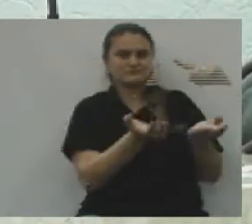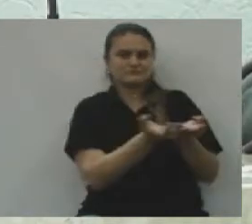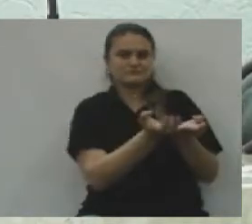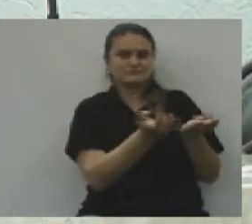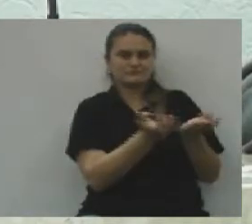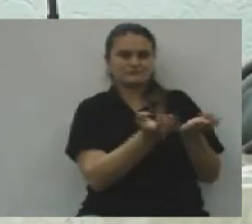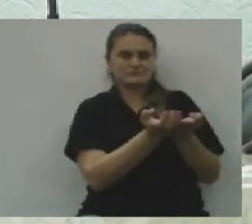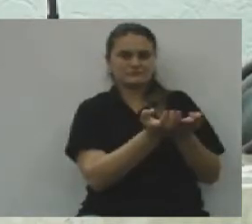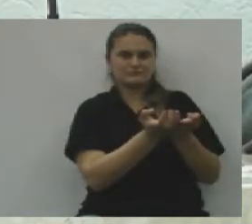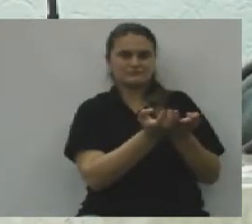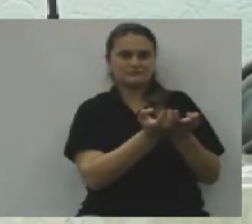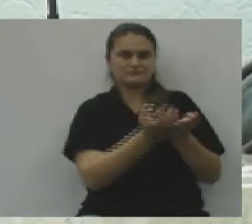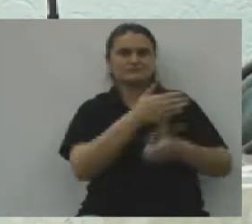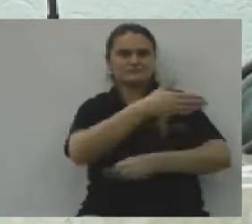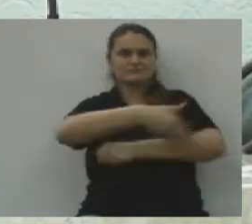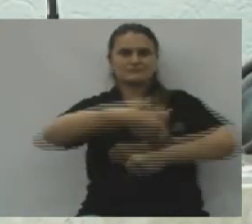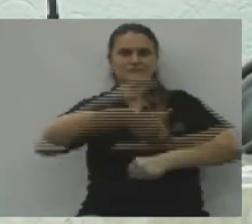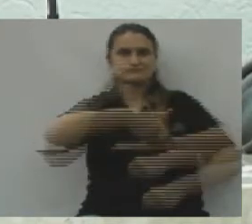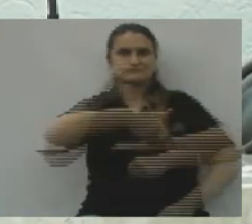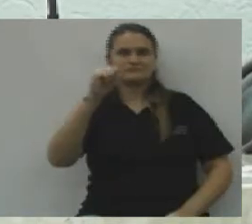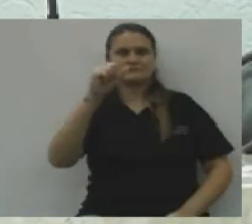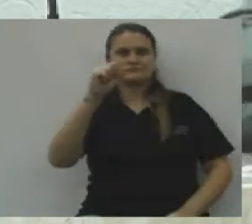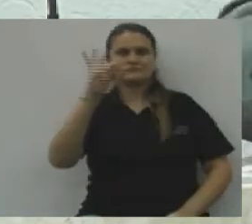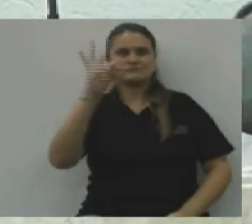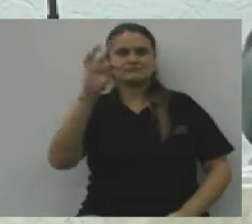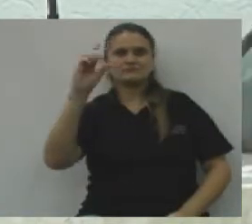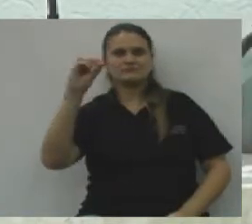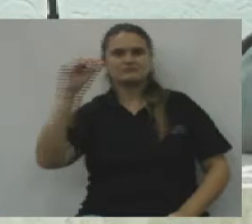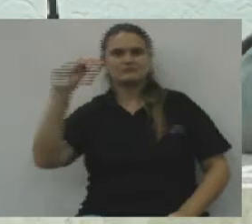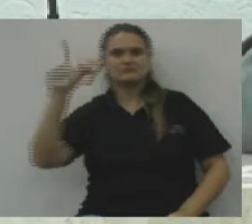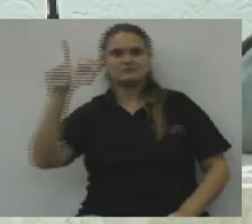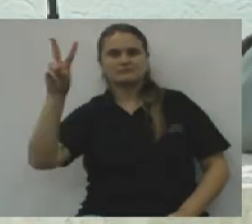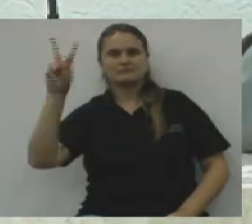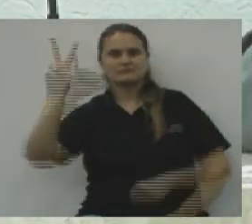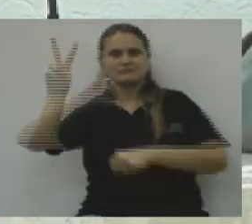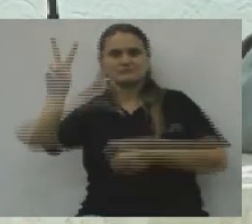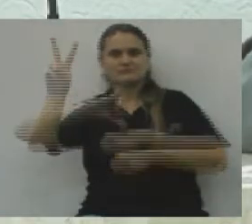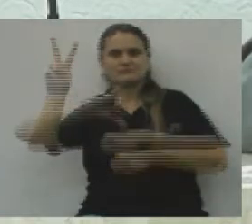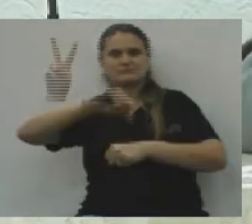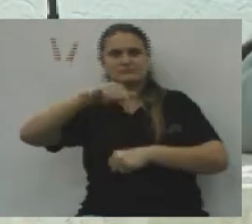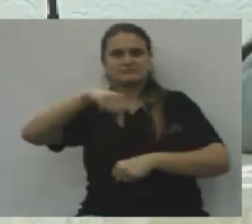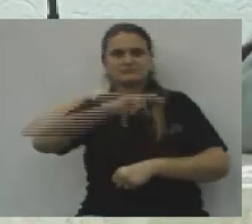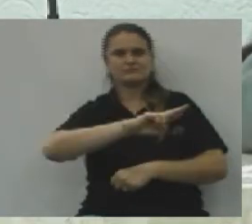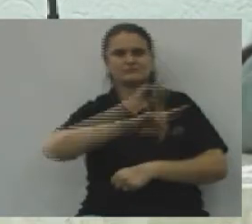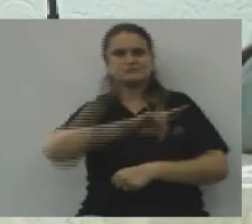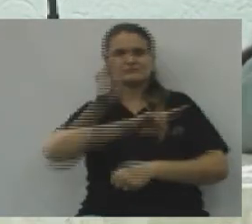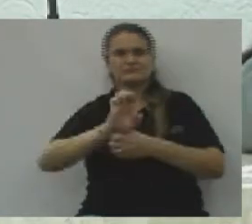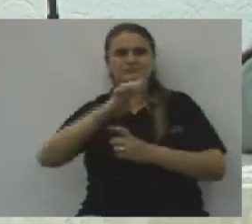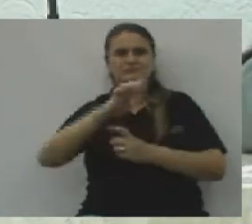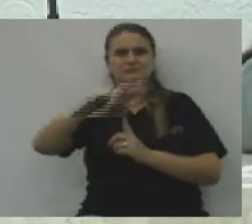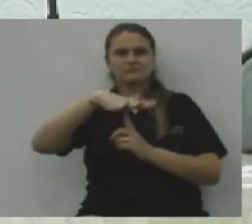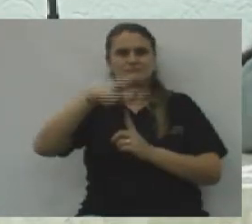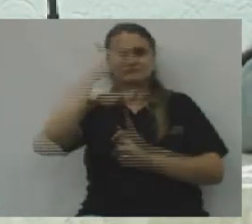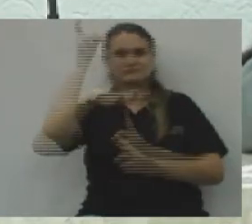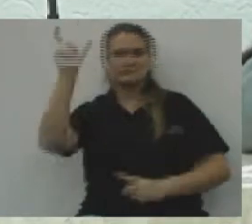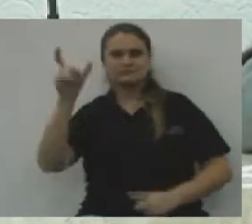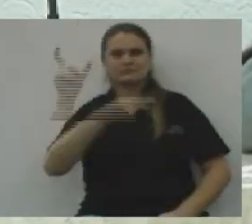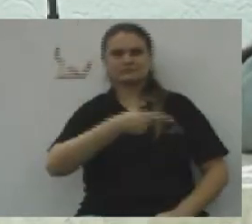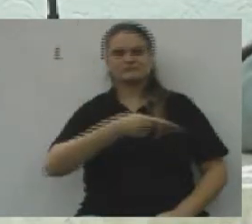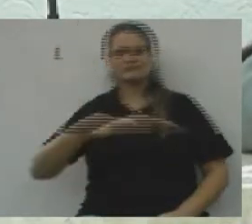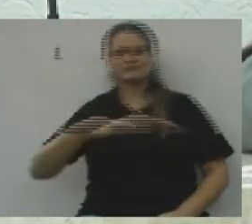situada na rua Castro Alves, 650, Centro, União da Vitória, Paraná, na pessoa do pastor Luiz